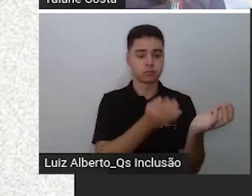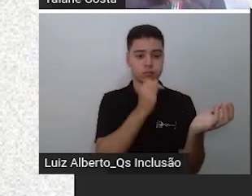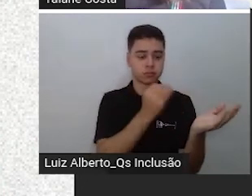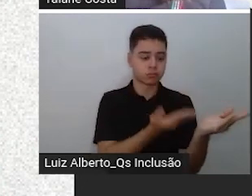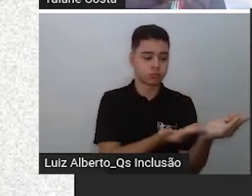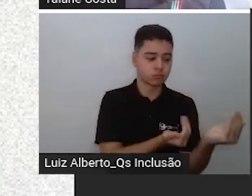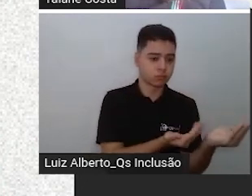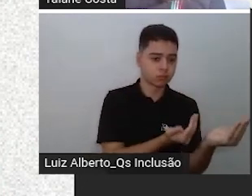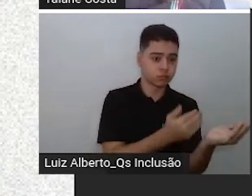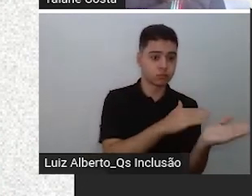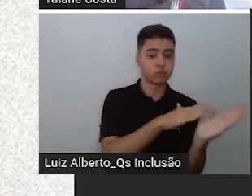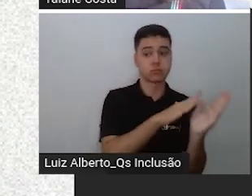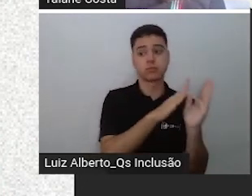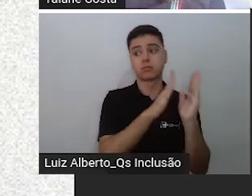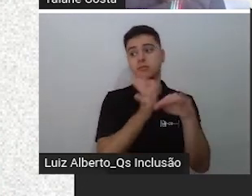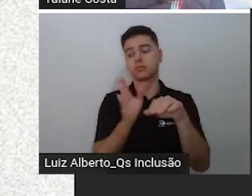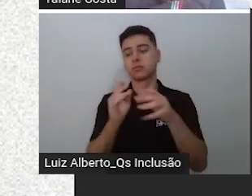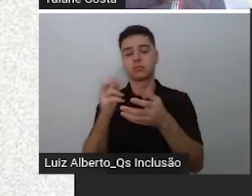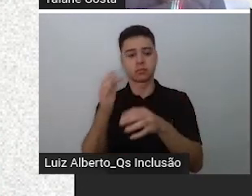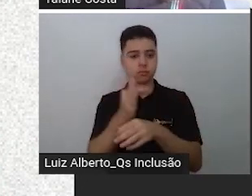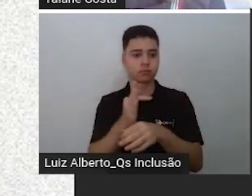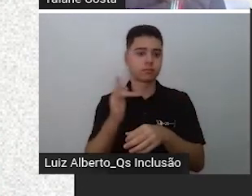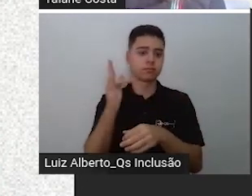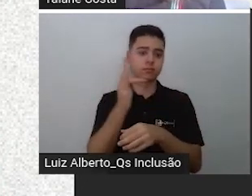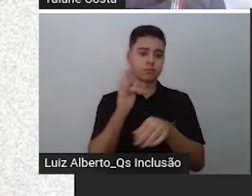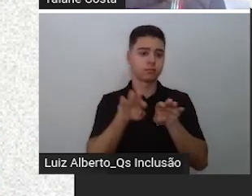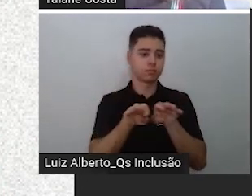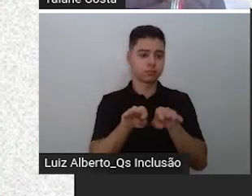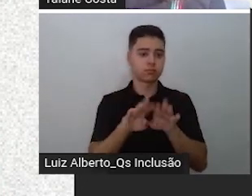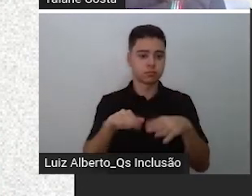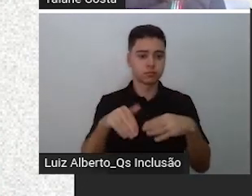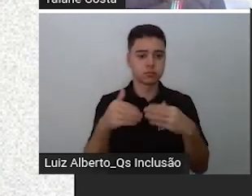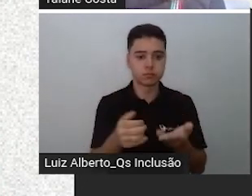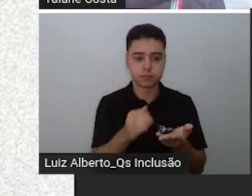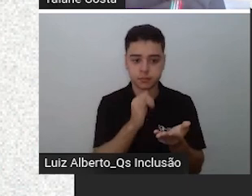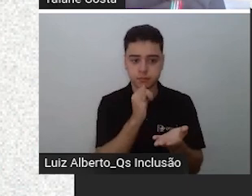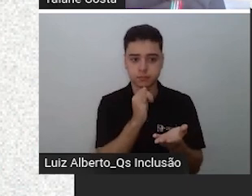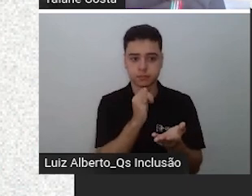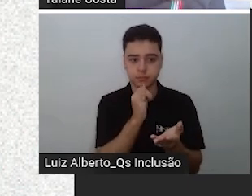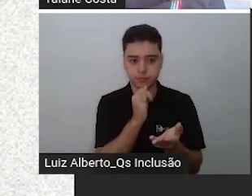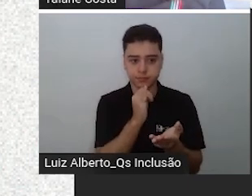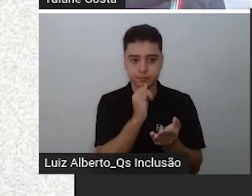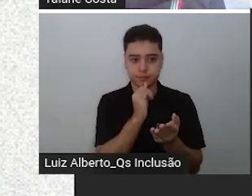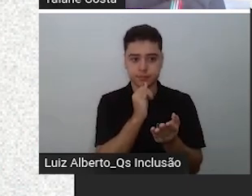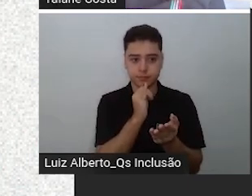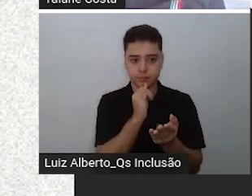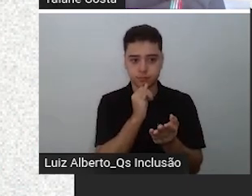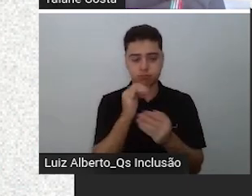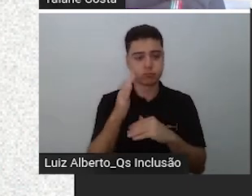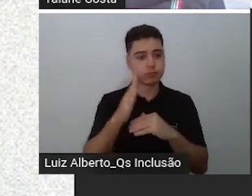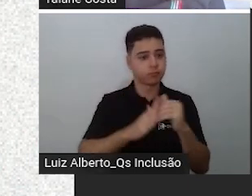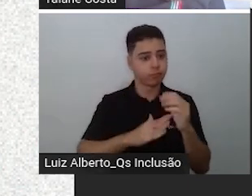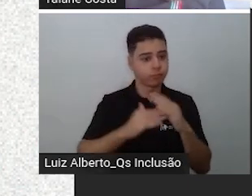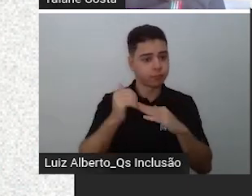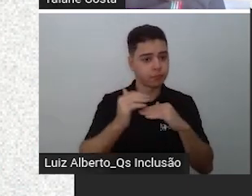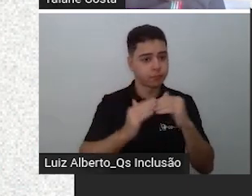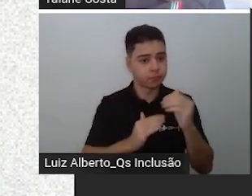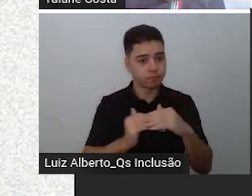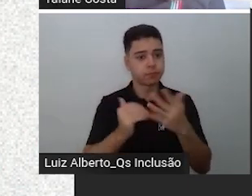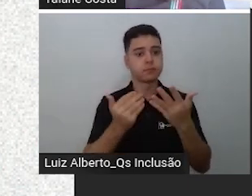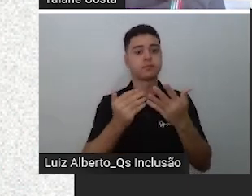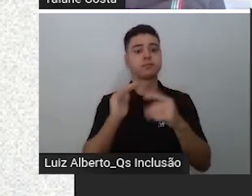infantil até o ensino superior, né? Então, um profissional, um